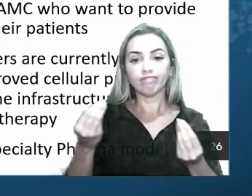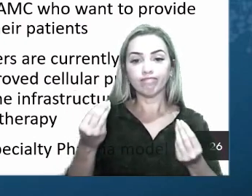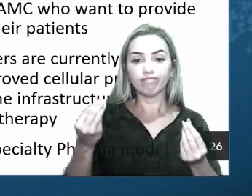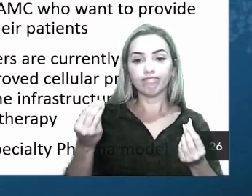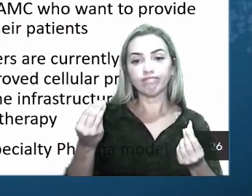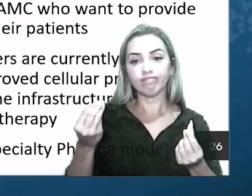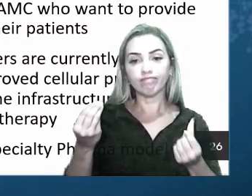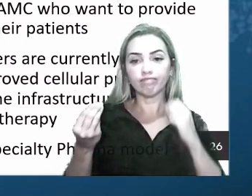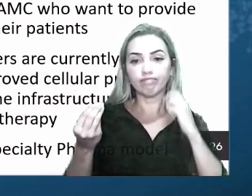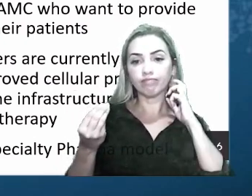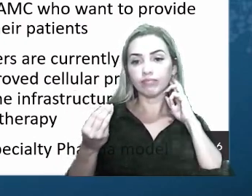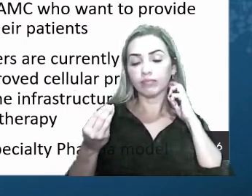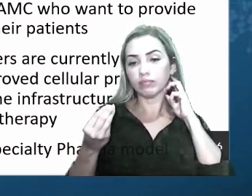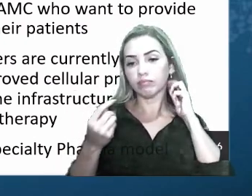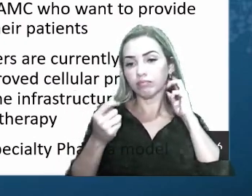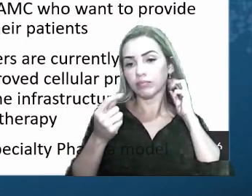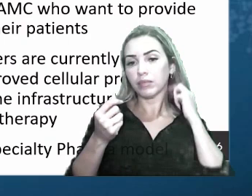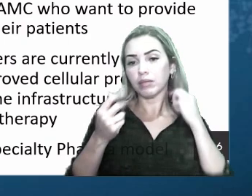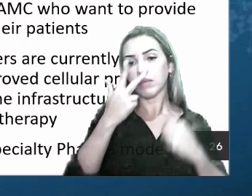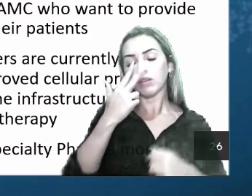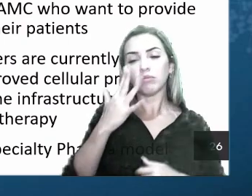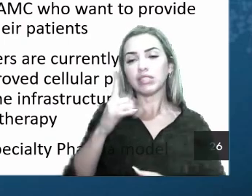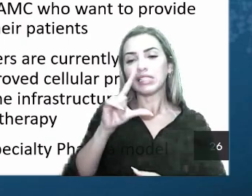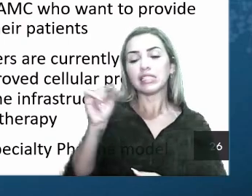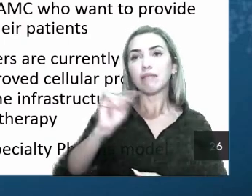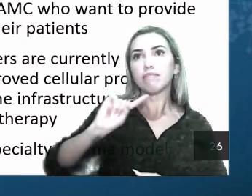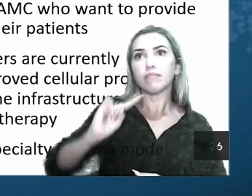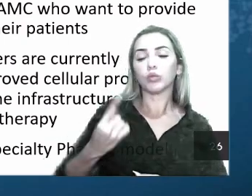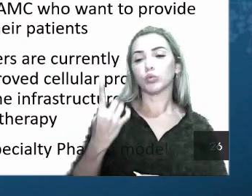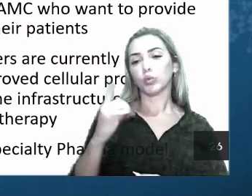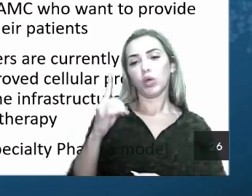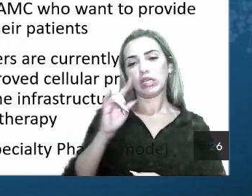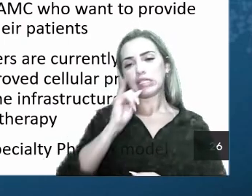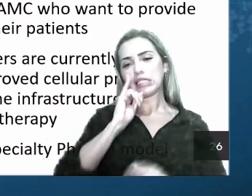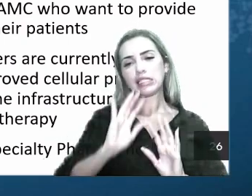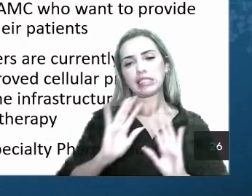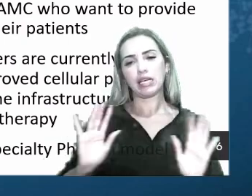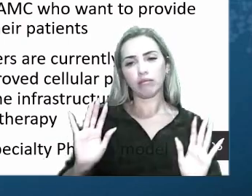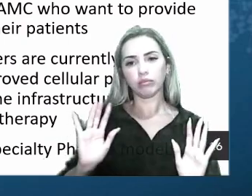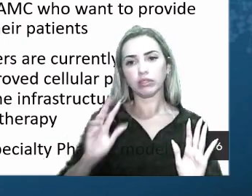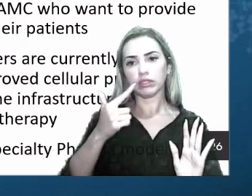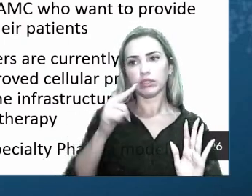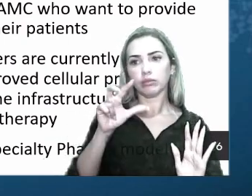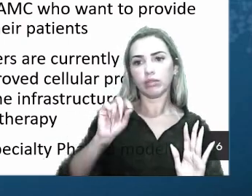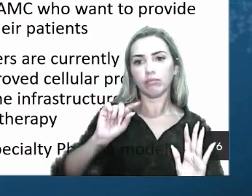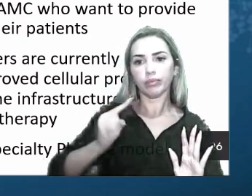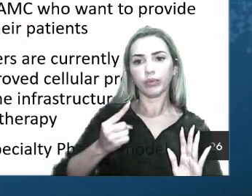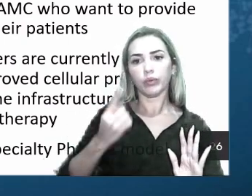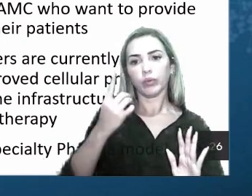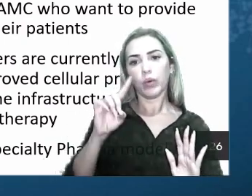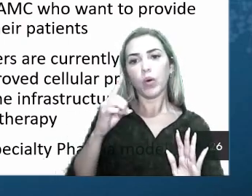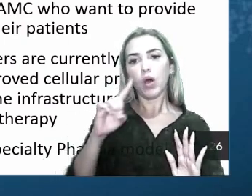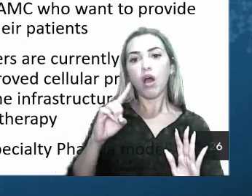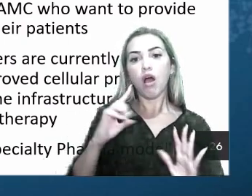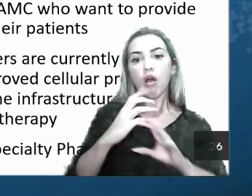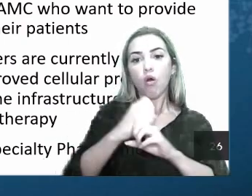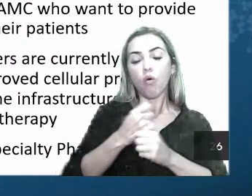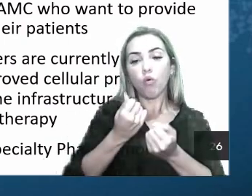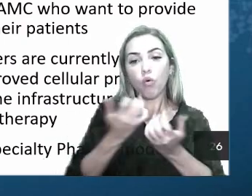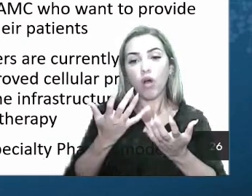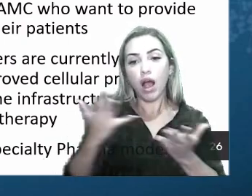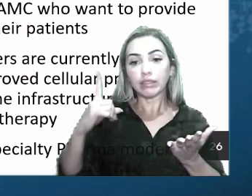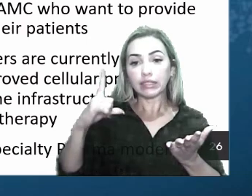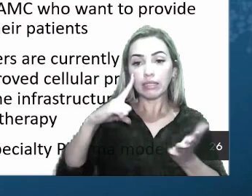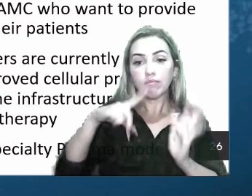haverá um preço de $100.000, por exemplo, deixando $150.000 para os custos clínicos, que faz